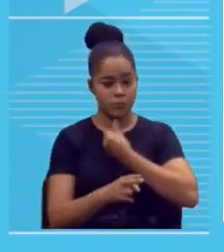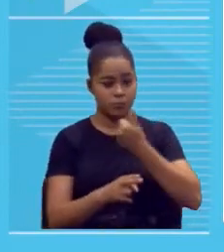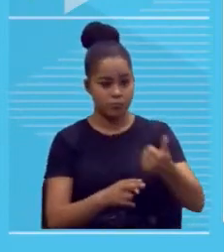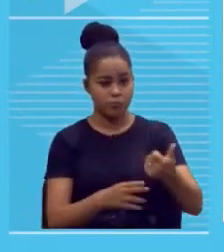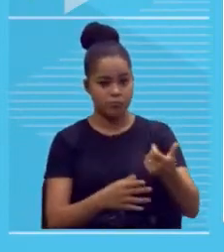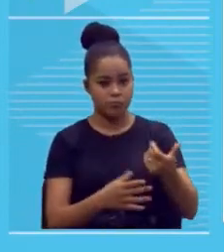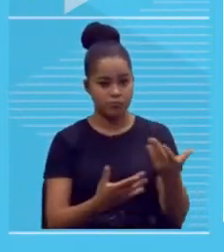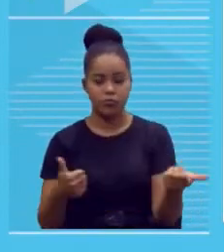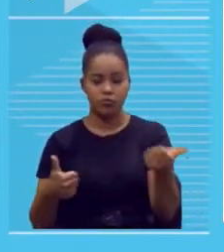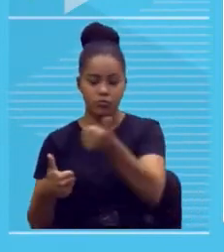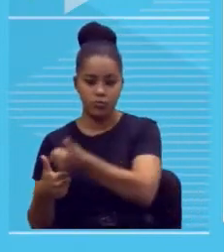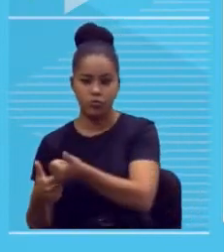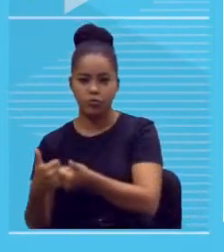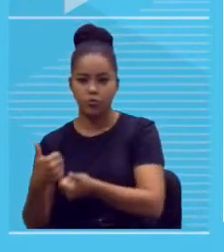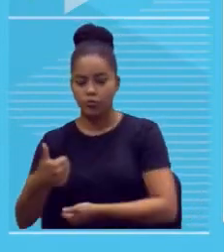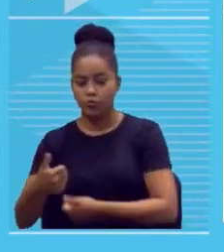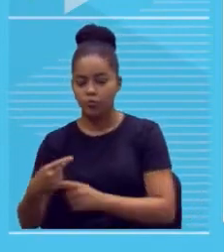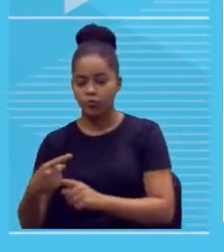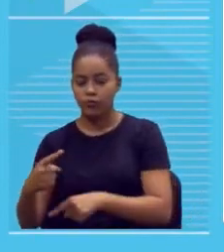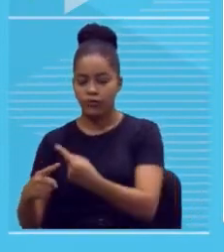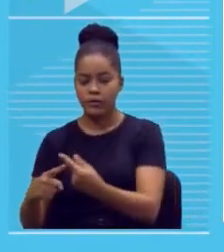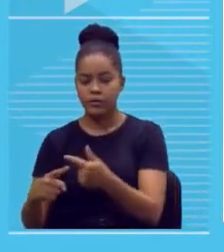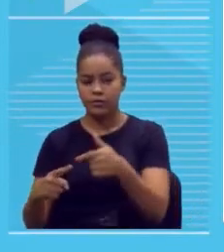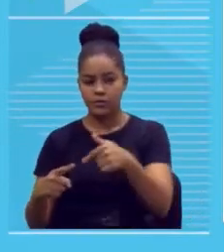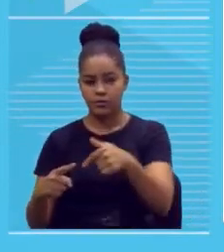vezes 7